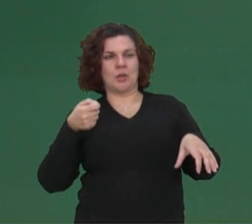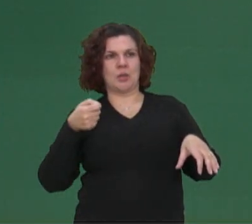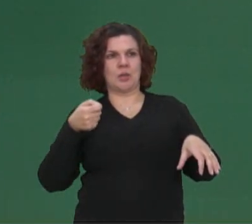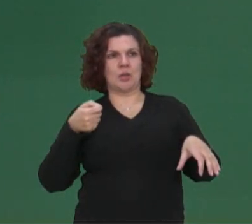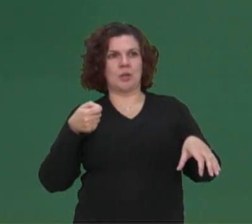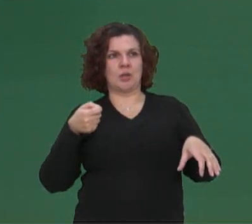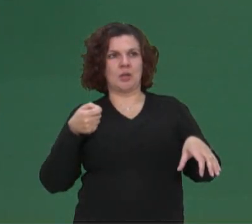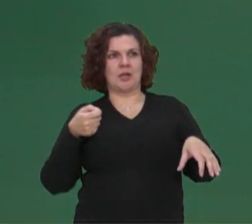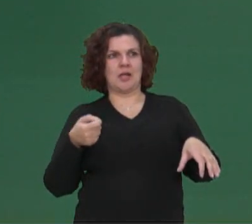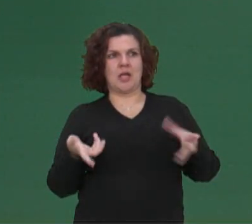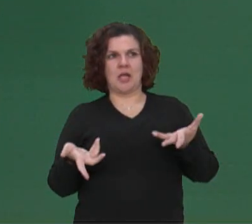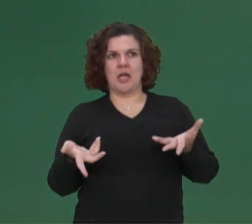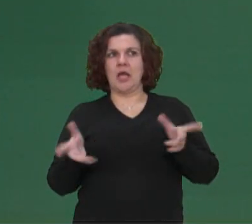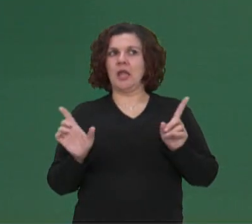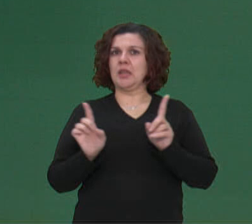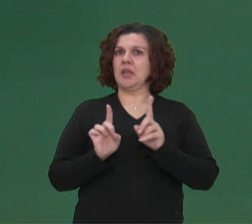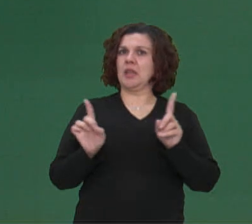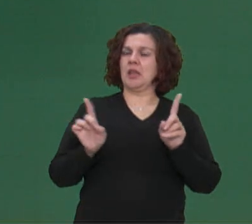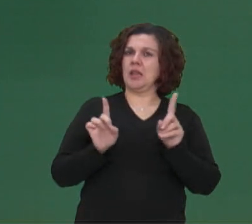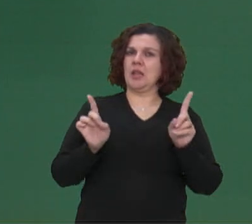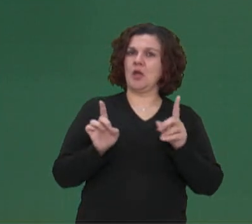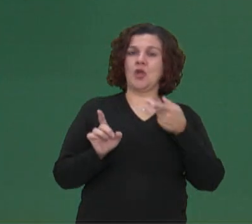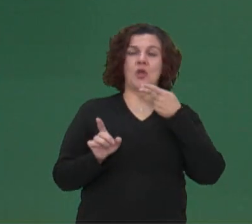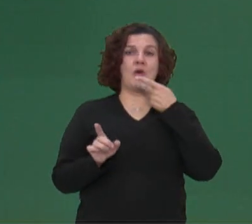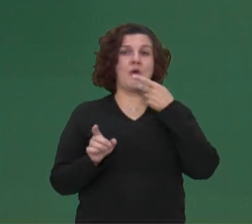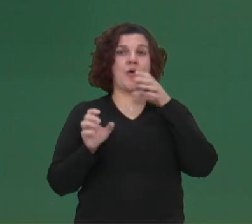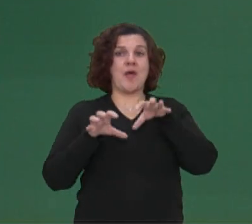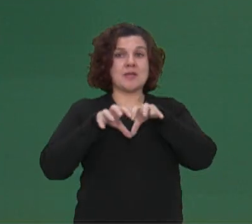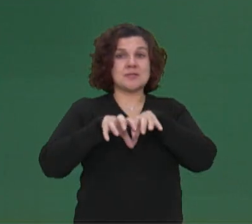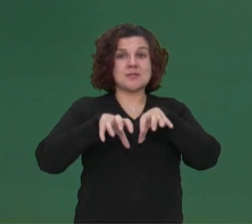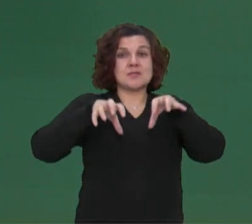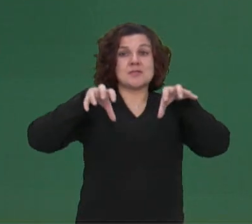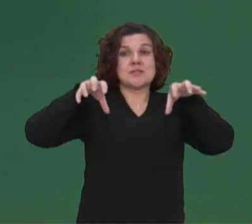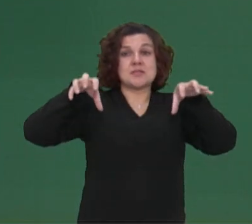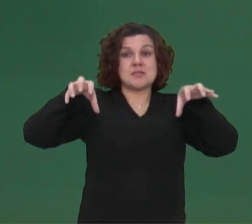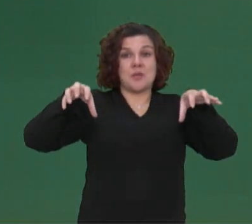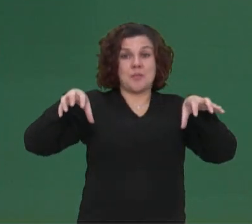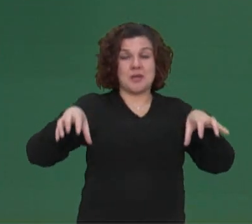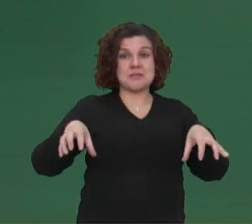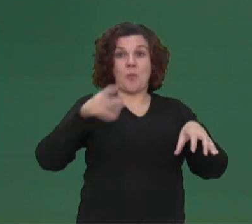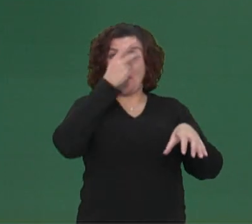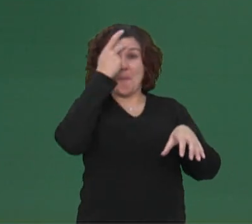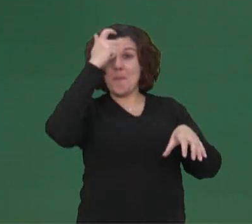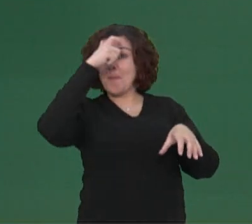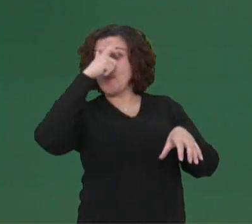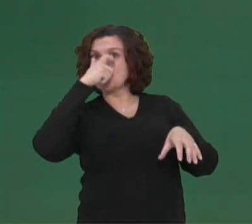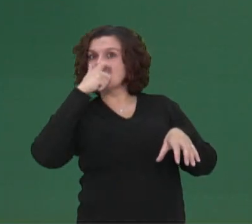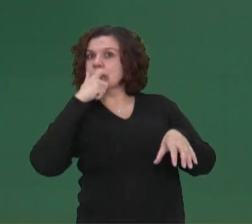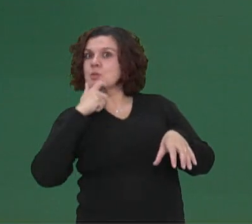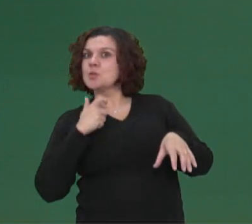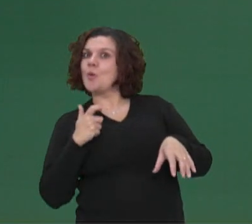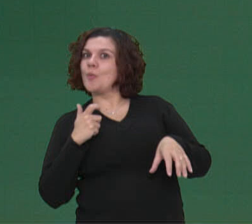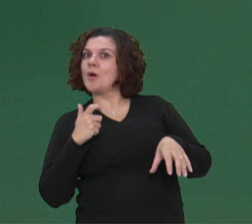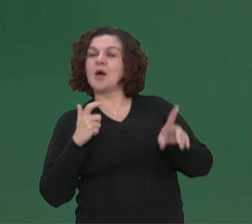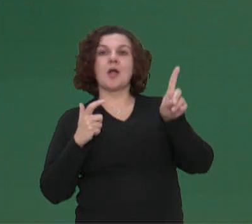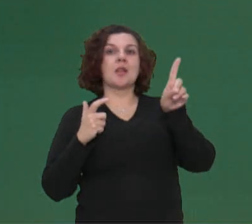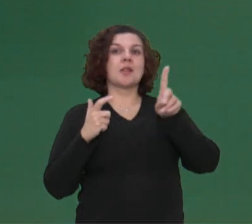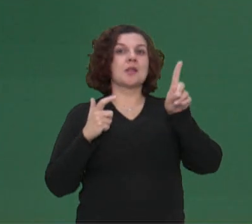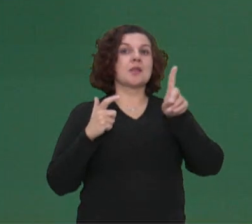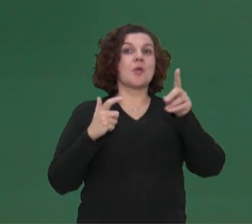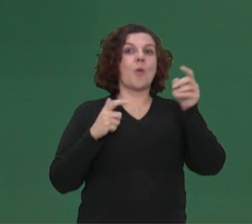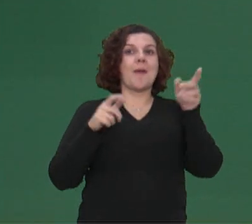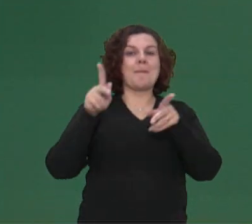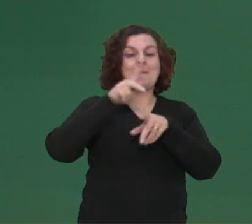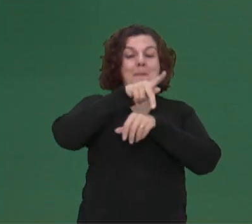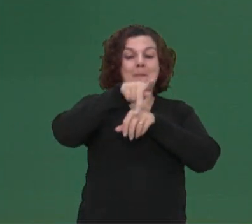a ver com a África saariana e subsaariana, mas sim com uma divisão entre negros e brancos dentro da África, do